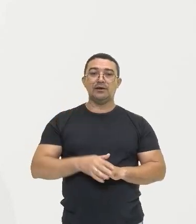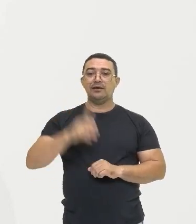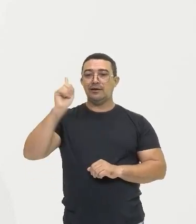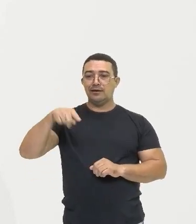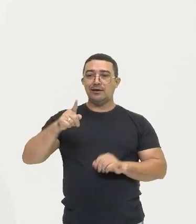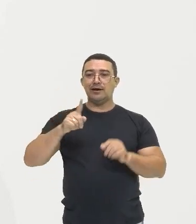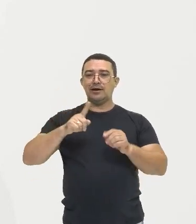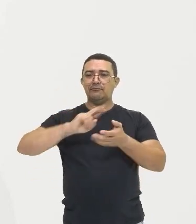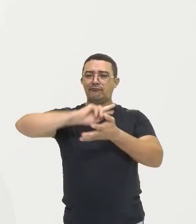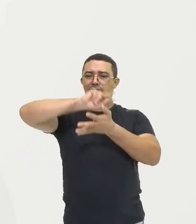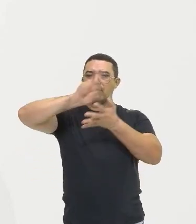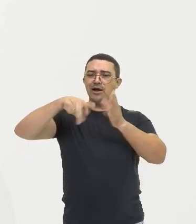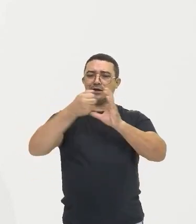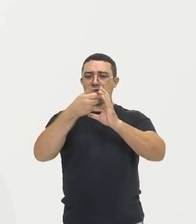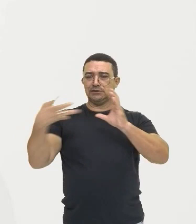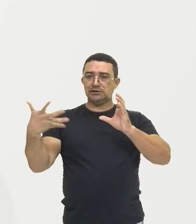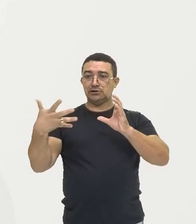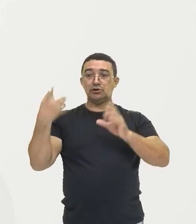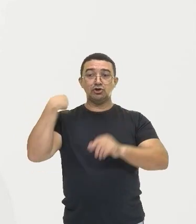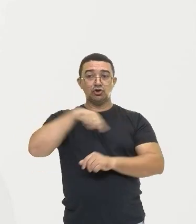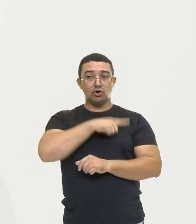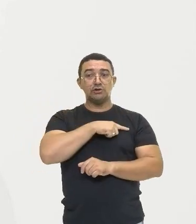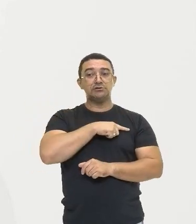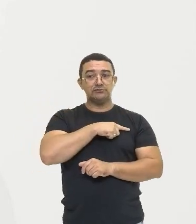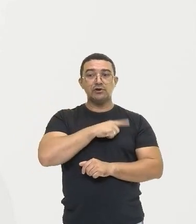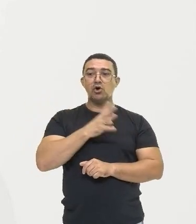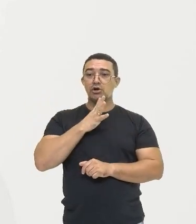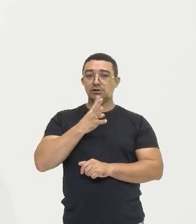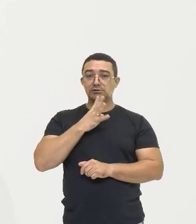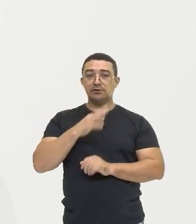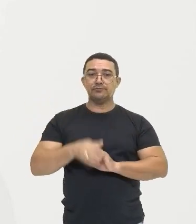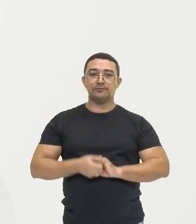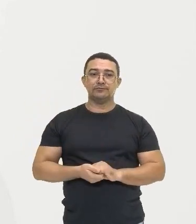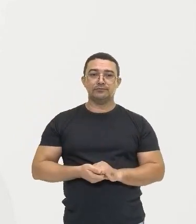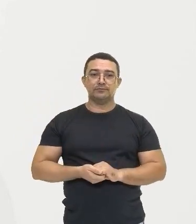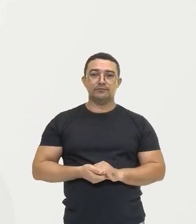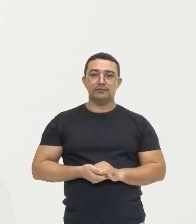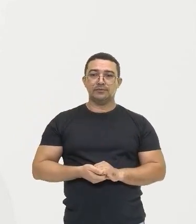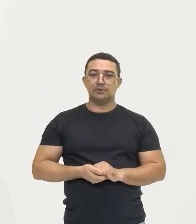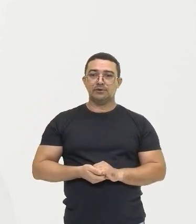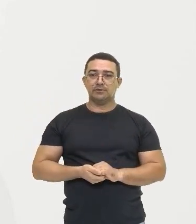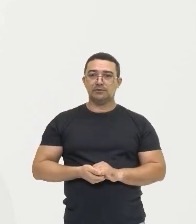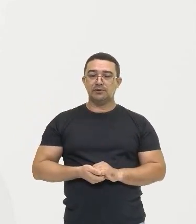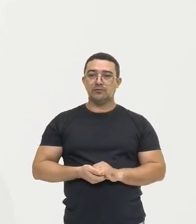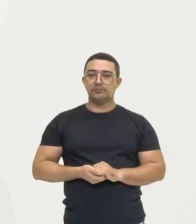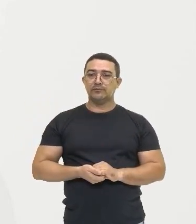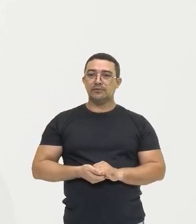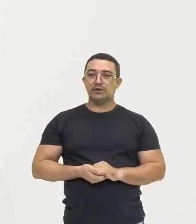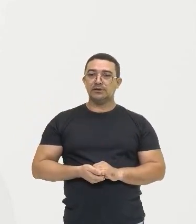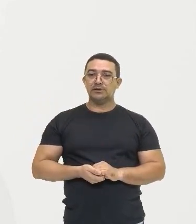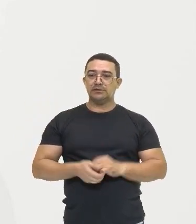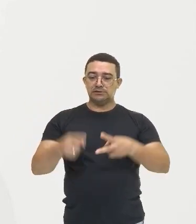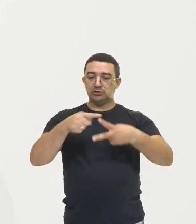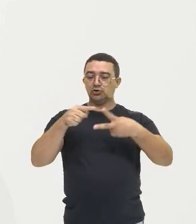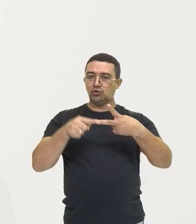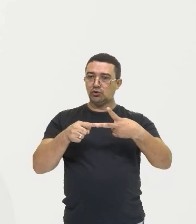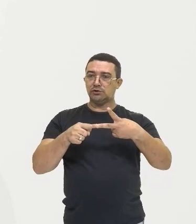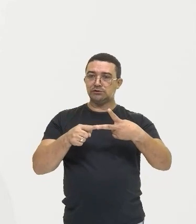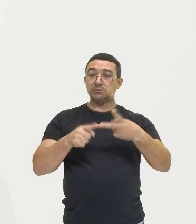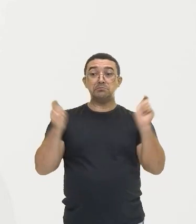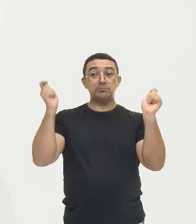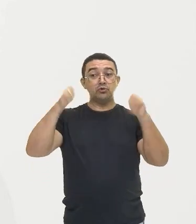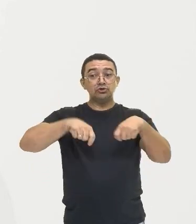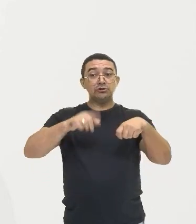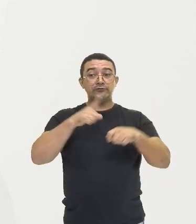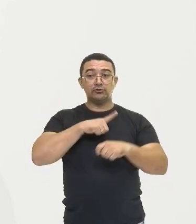diversos aspectos que nós vamos conhecer, o coeficiente de Gini. Esses dois indicadores socioeconômicos, eles possibilitam que a